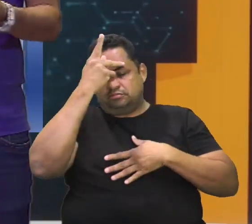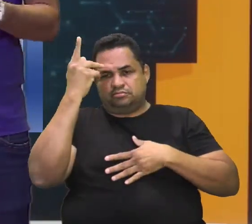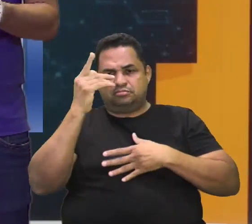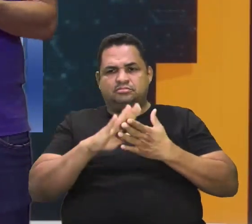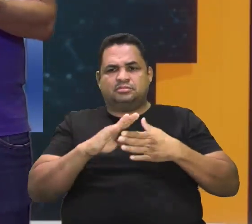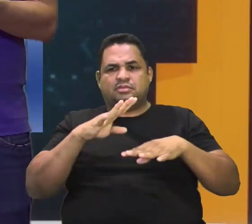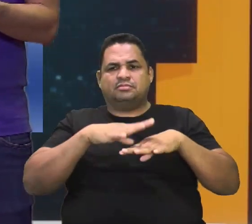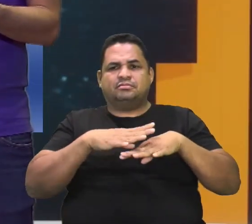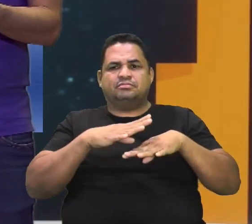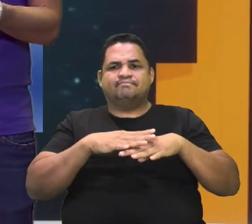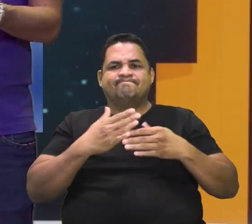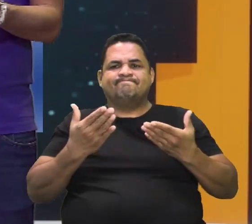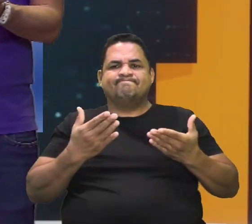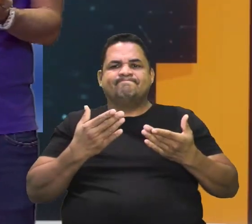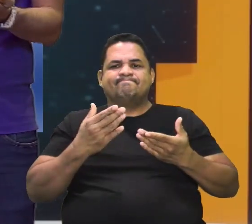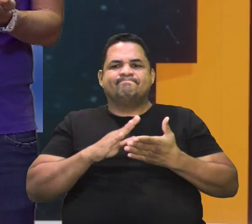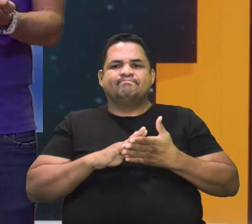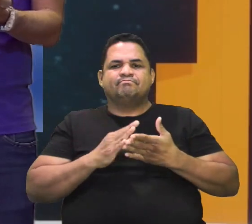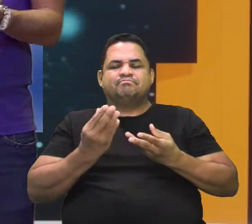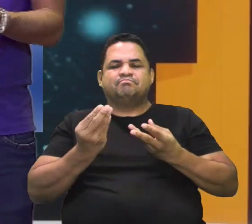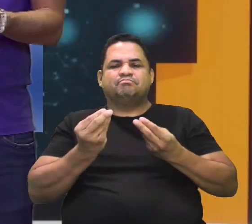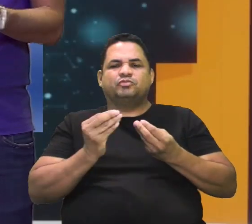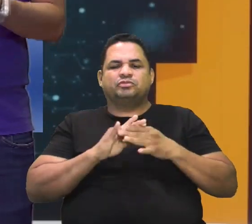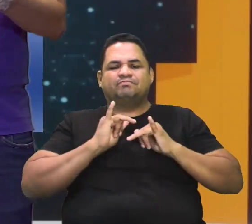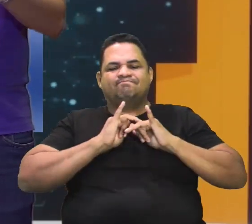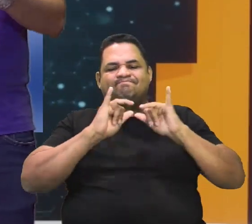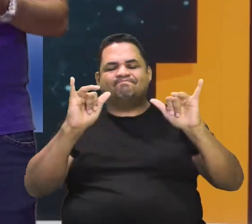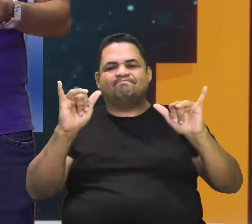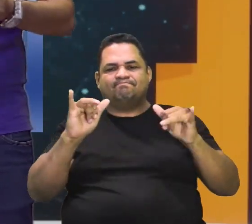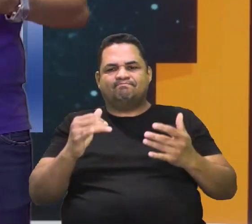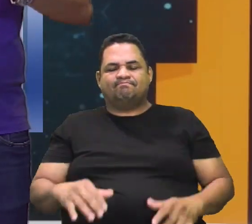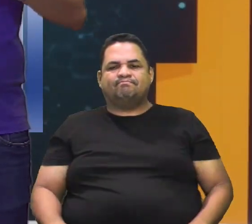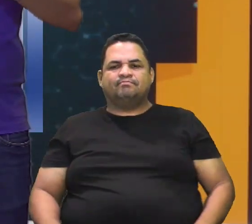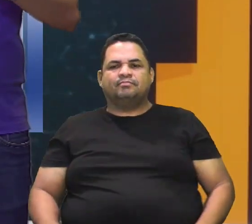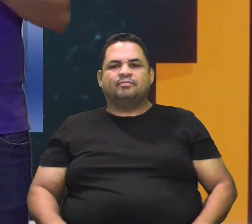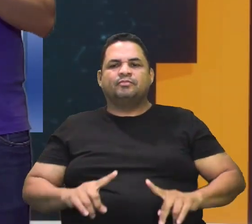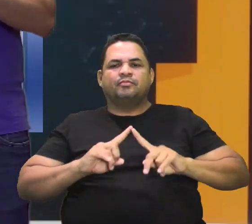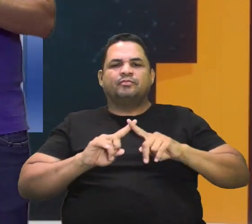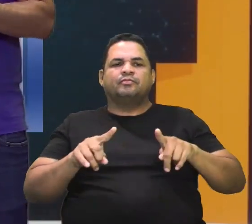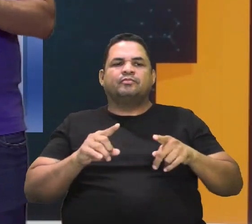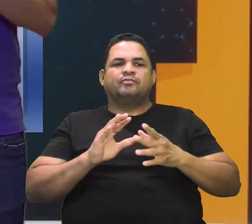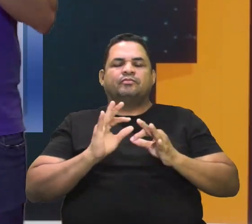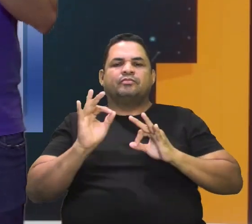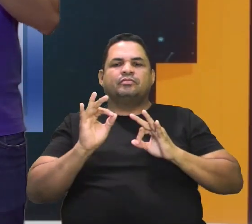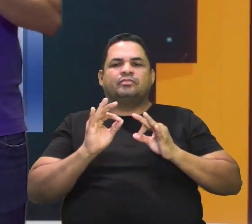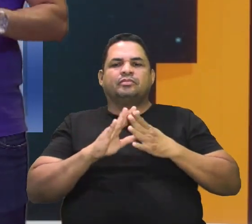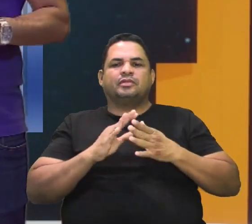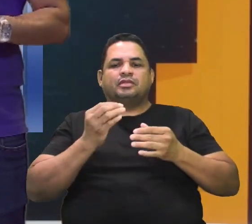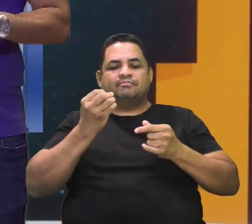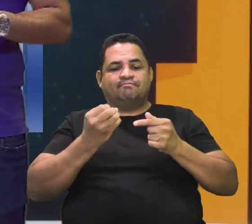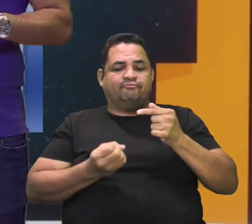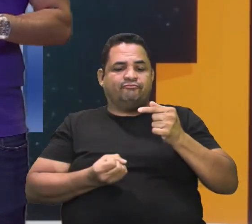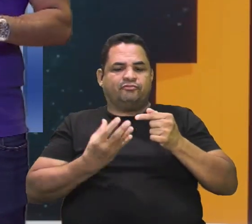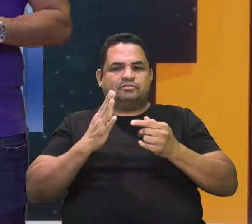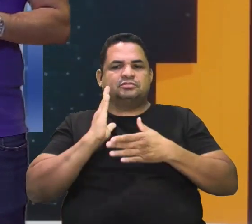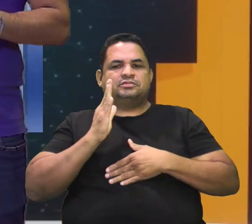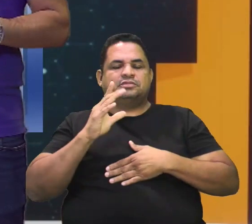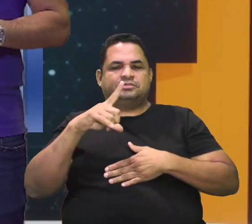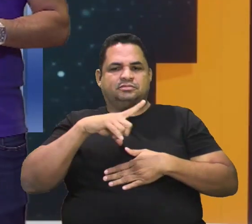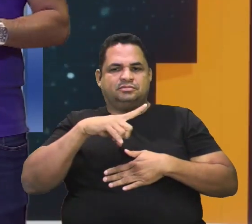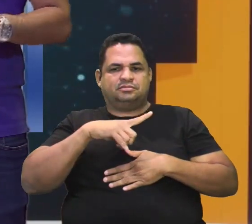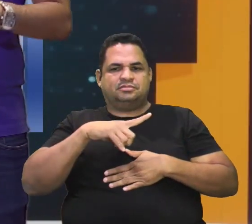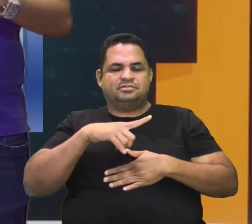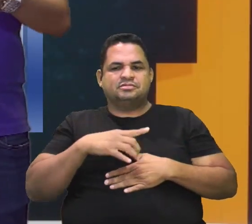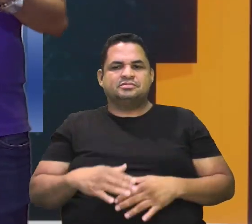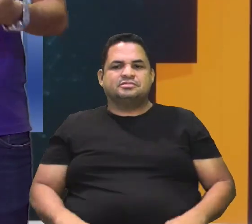Só que na matemática fica meio pesado, porque é muita informação. Mas a fórmula você já tem. Né?